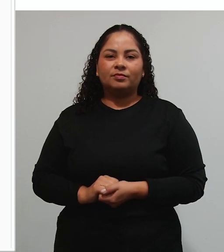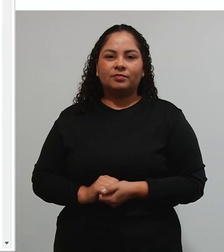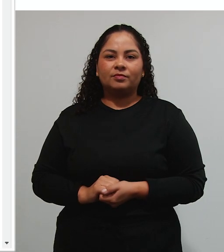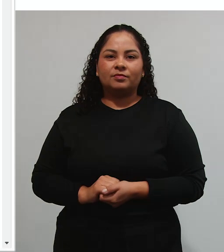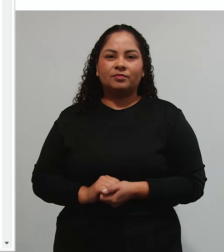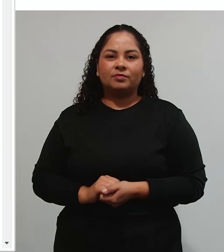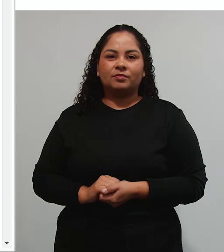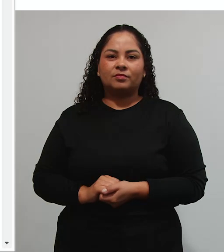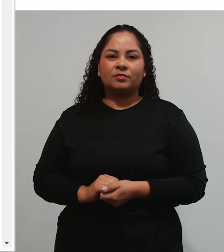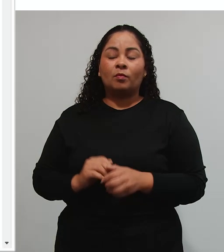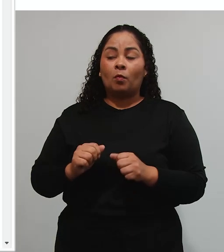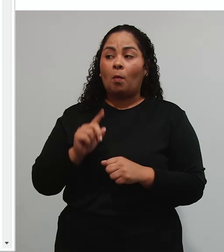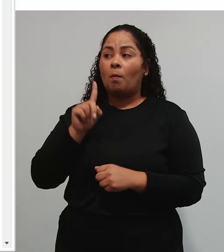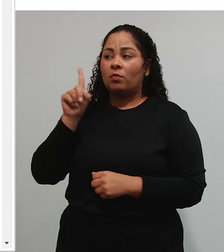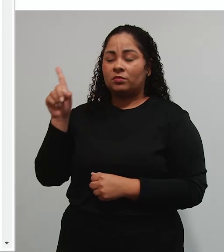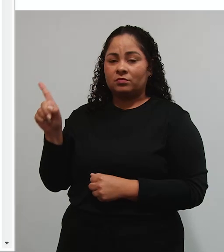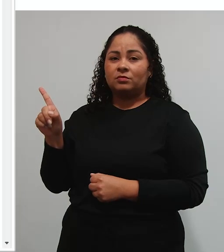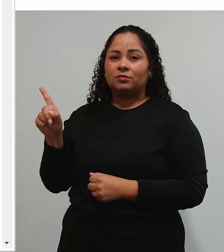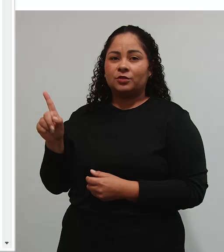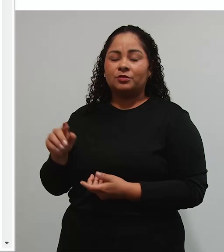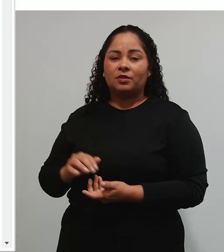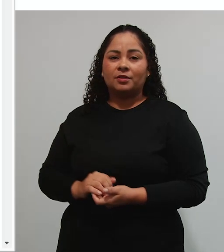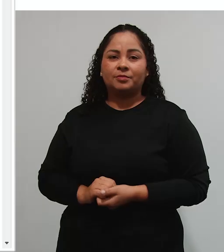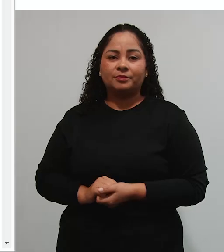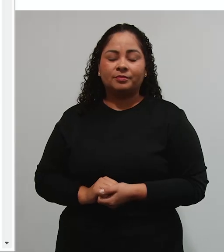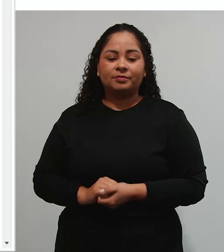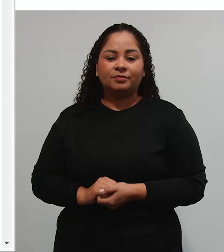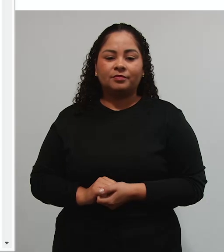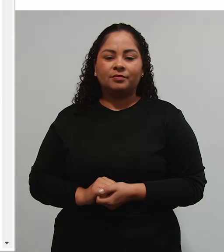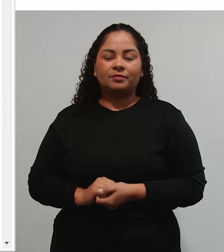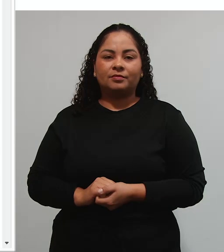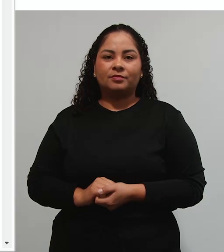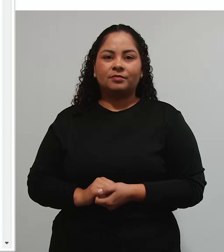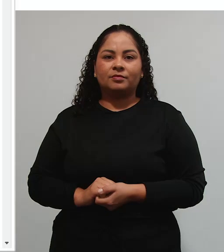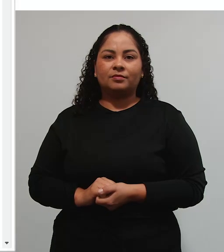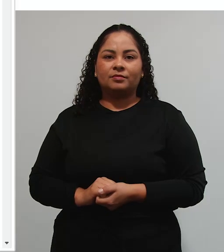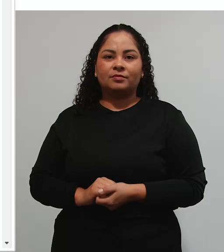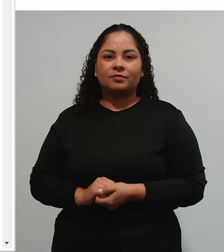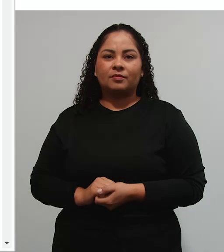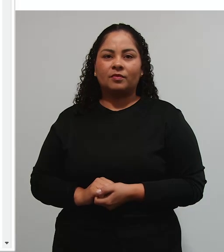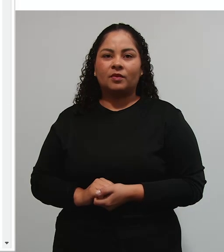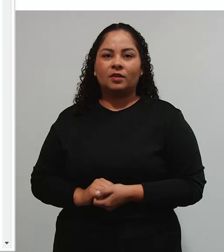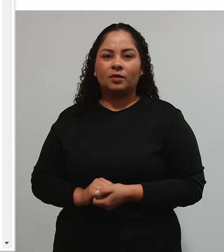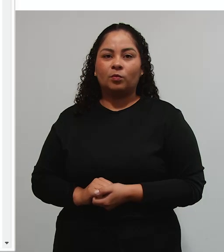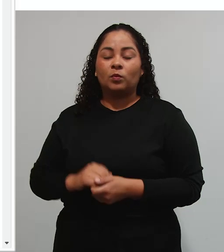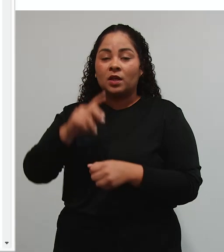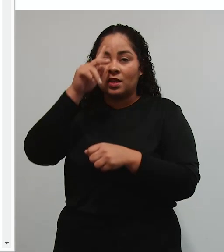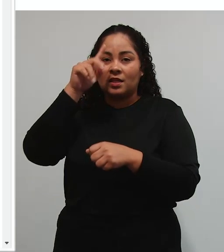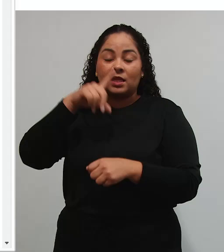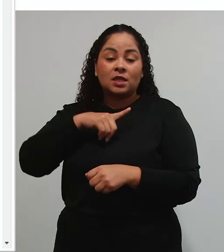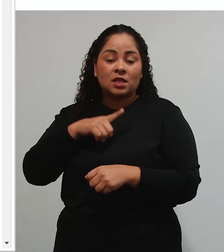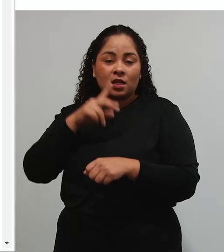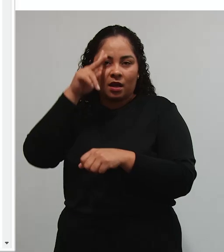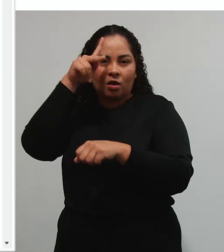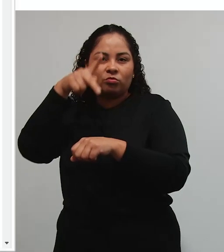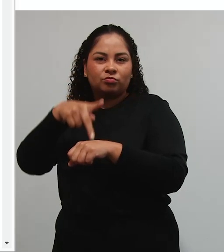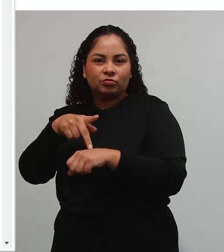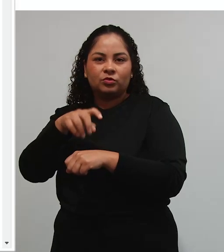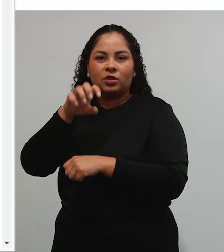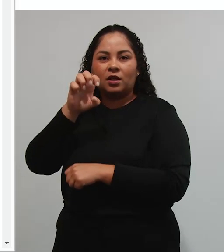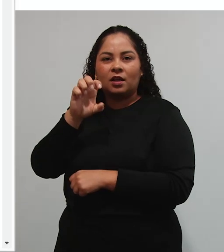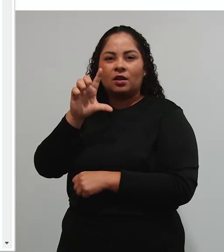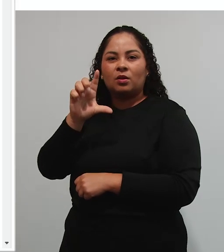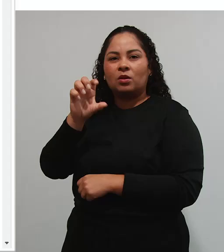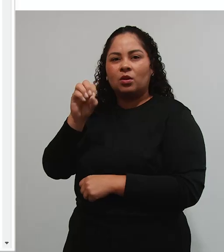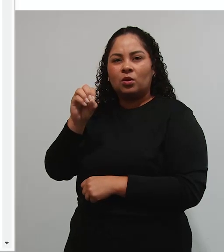carregando aí o nosso arquivo, porque a gente faz online, né, gente, porque a gente é chique. Então, a Bibi, que é a Fabiana,